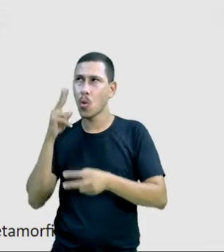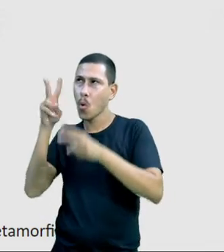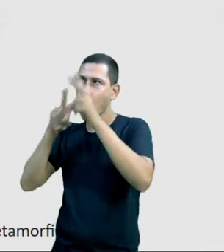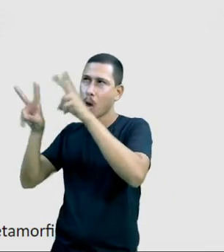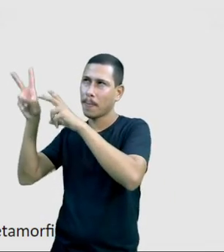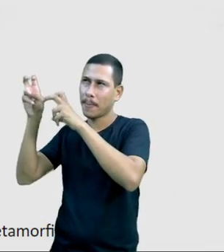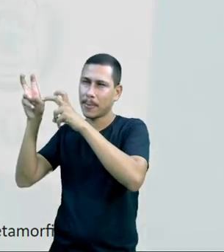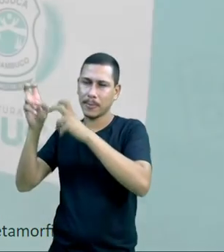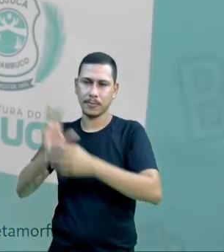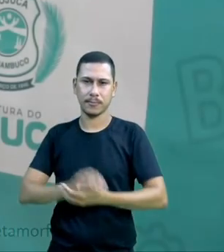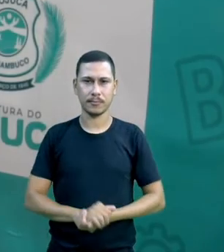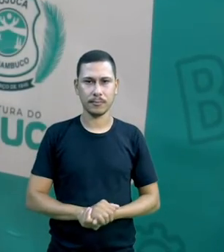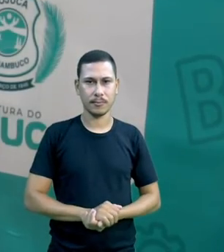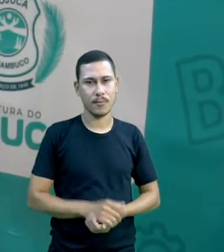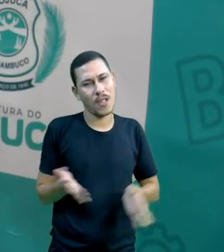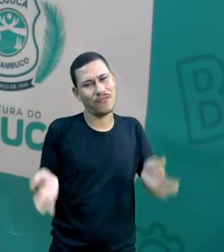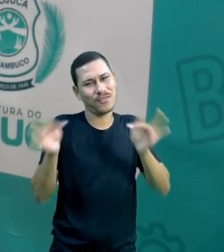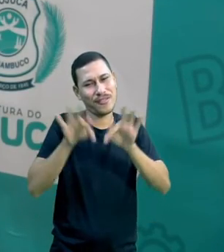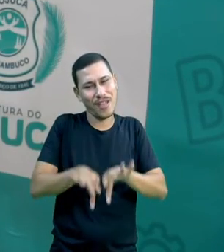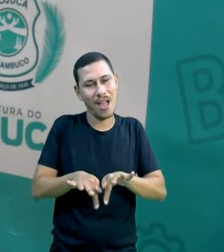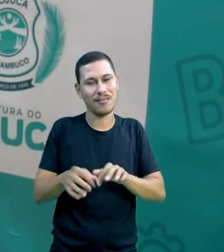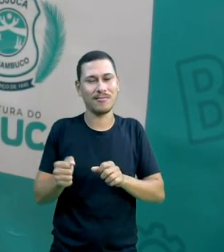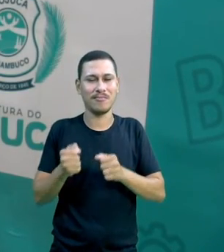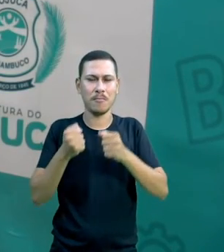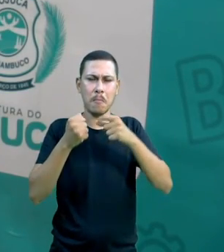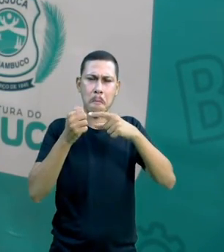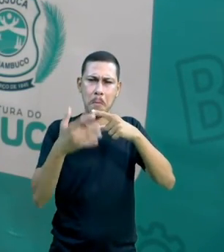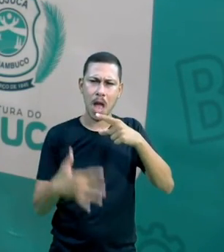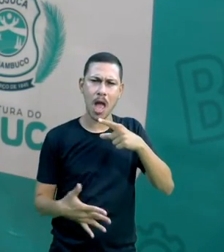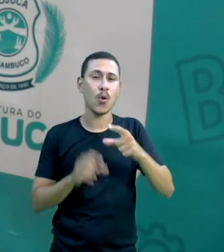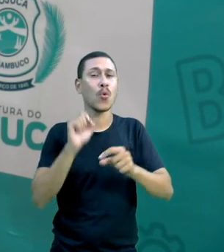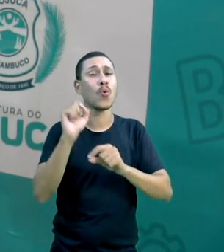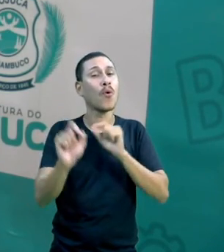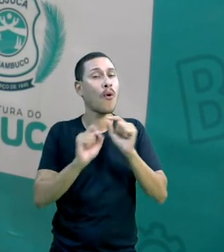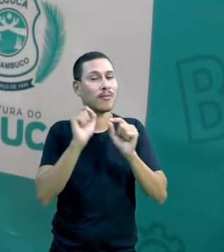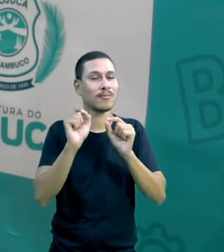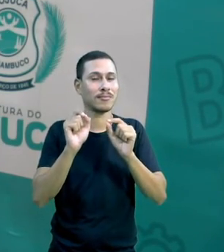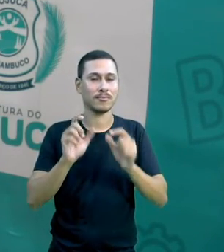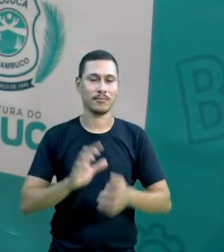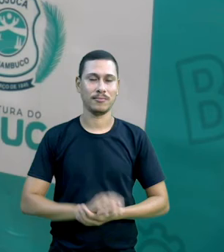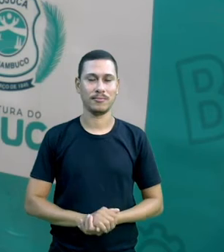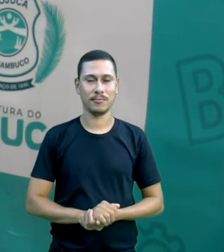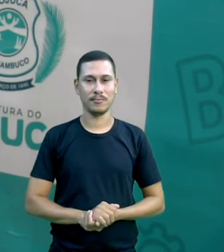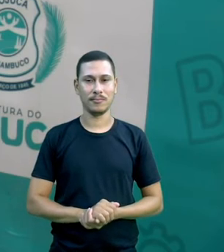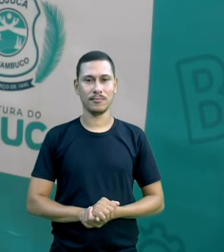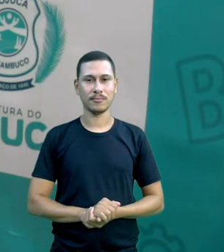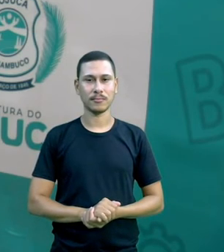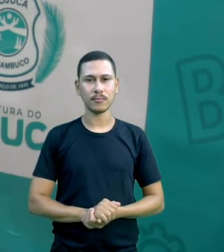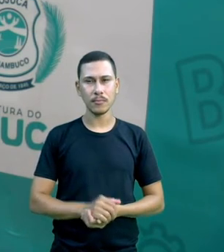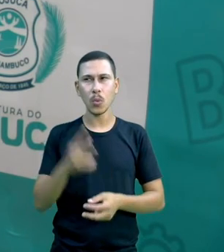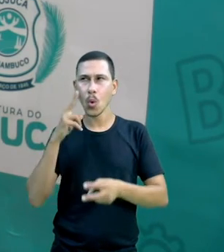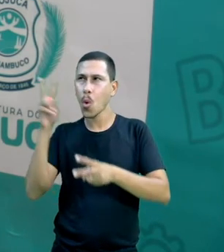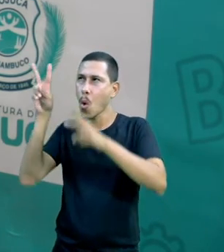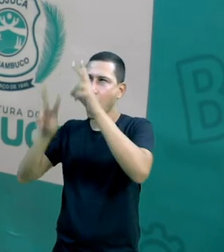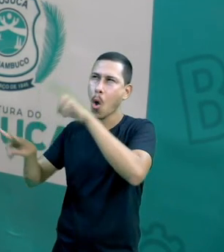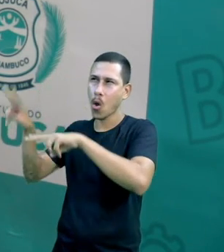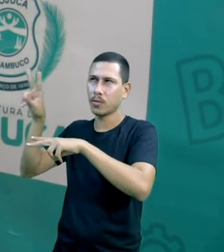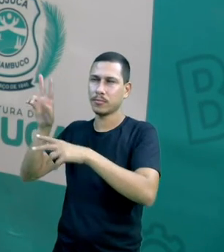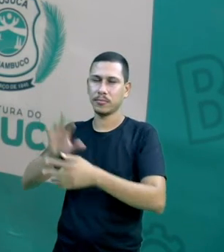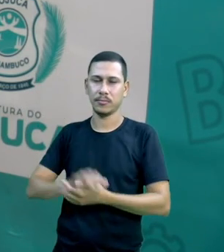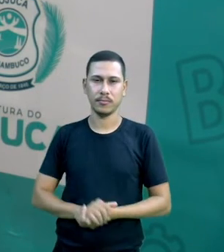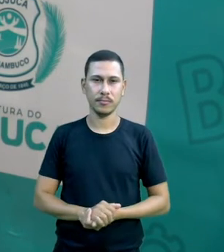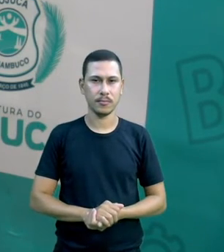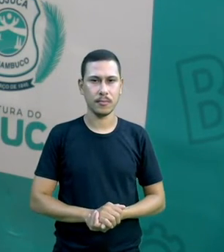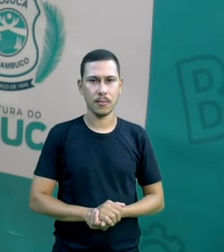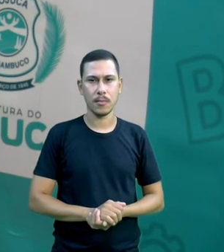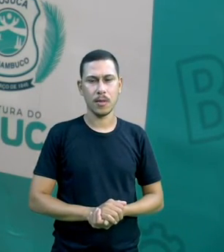mármore. Só para finalizar, vamos dar uma geral em tudo que a gente viu hoje através de um mapa mental, tá bom? Então, o